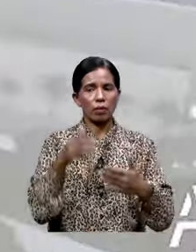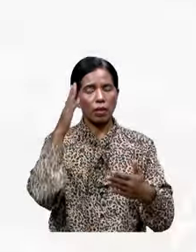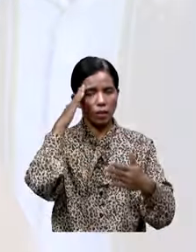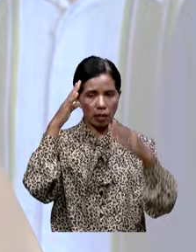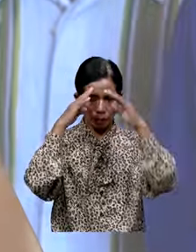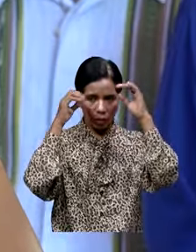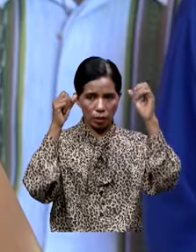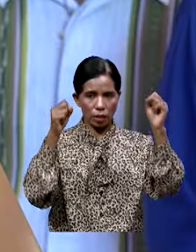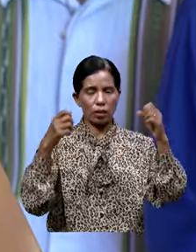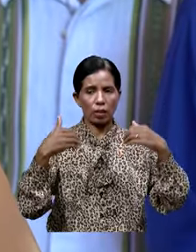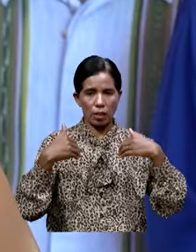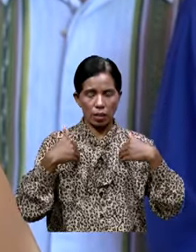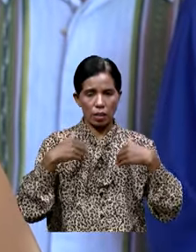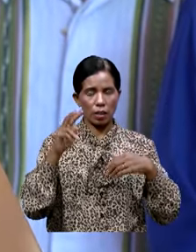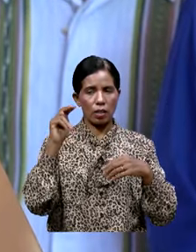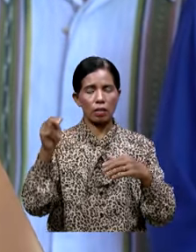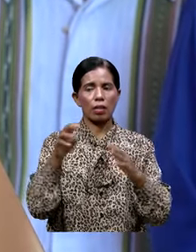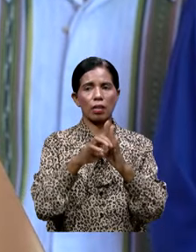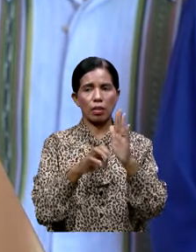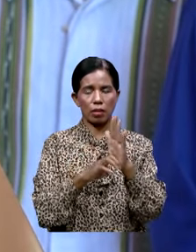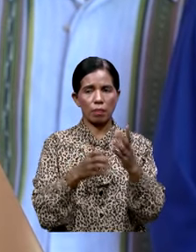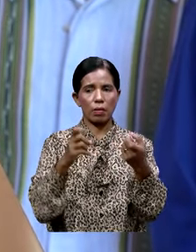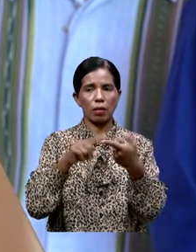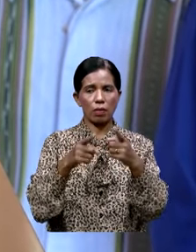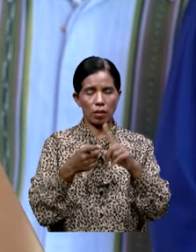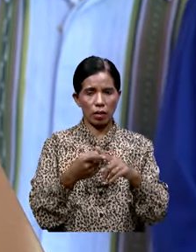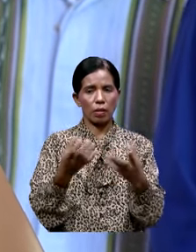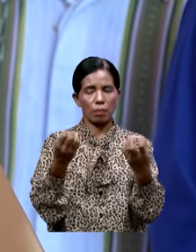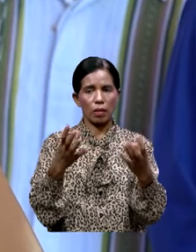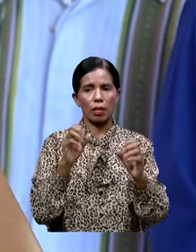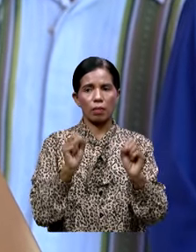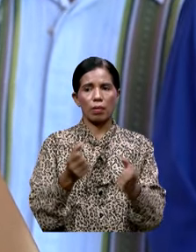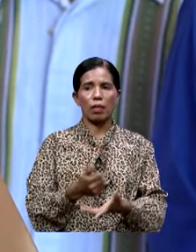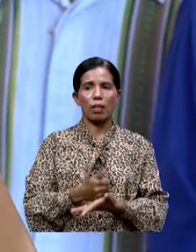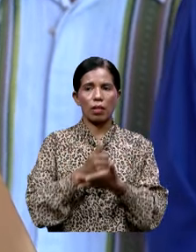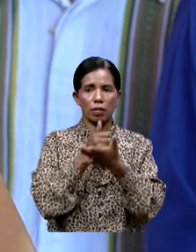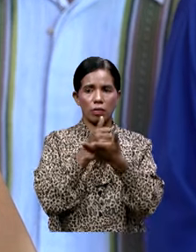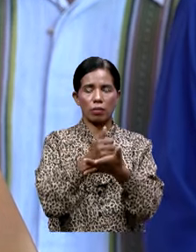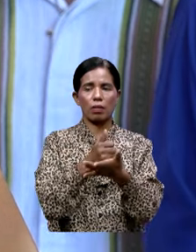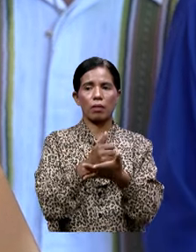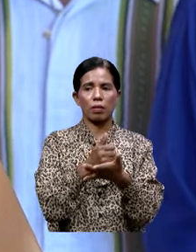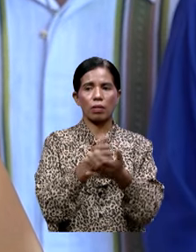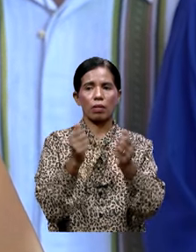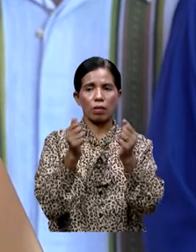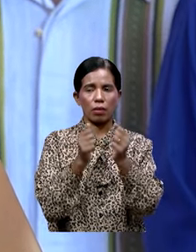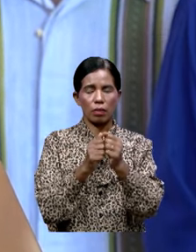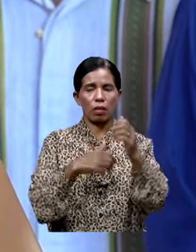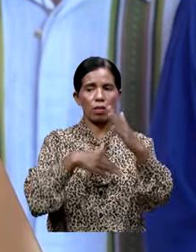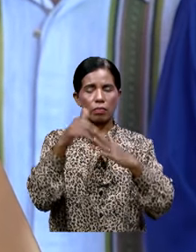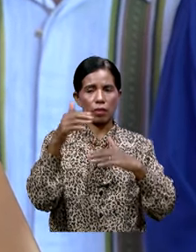a Estado Bara, que é colegas Bara, que ele ajuda muito a questão de